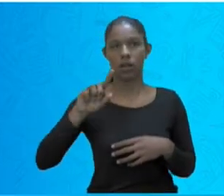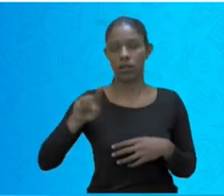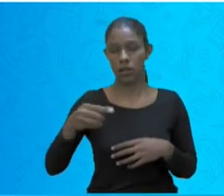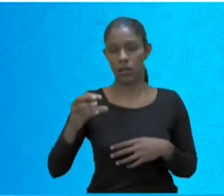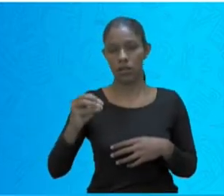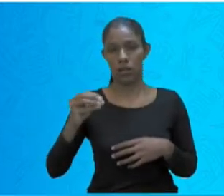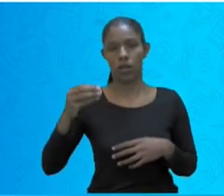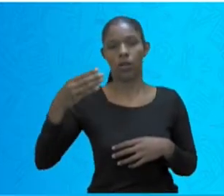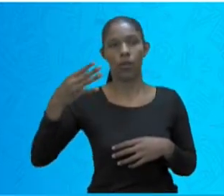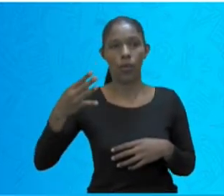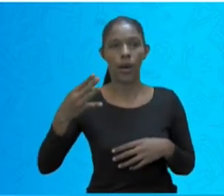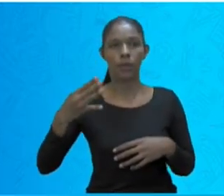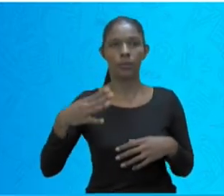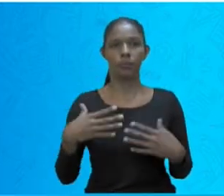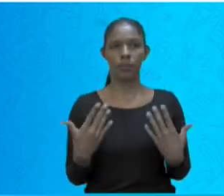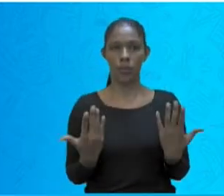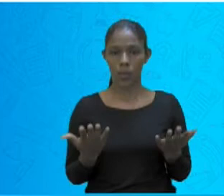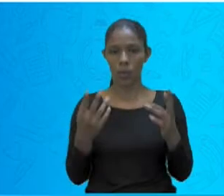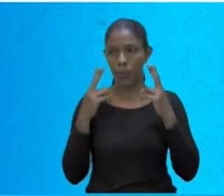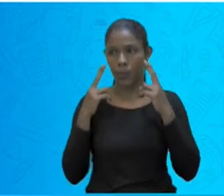23,04? Vamos ver.